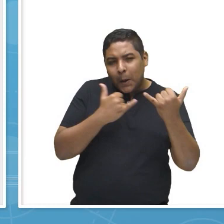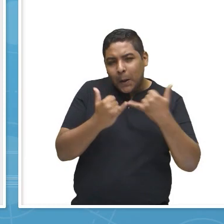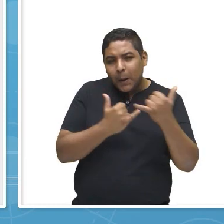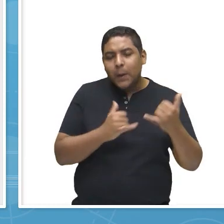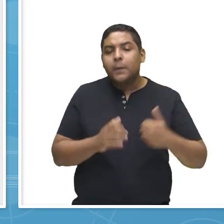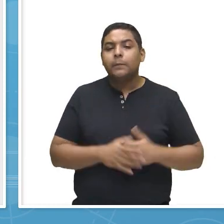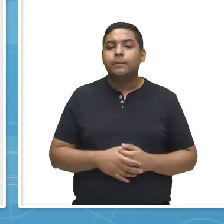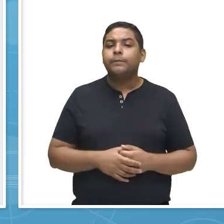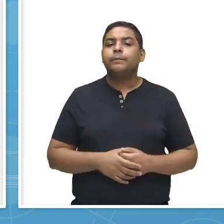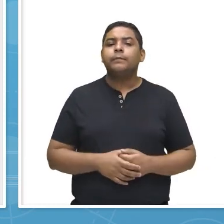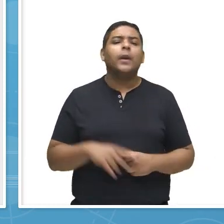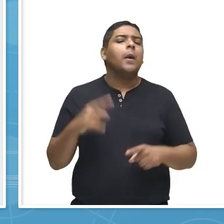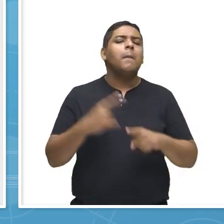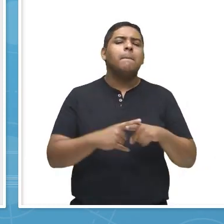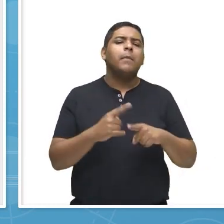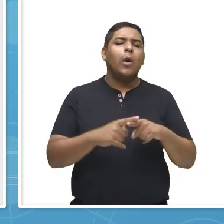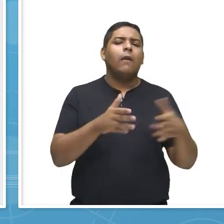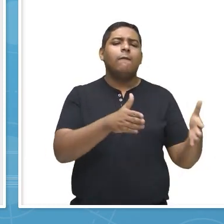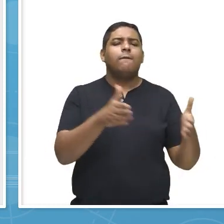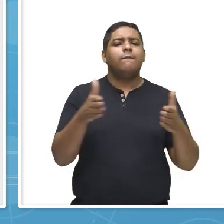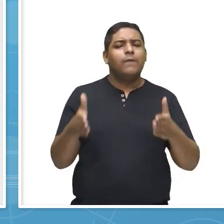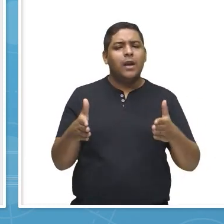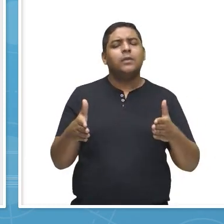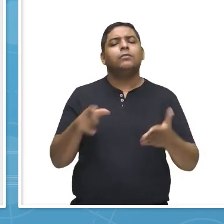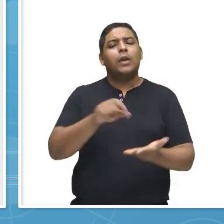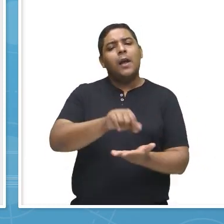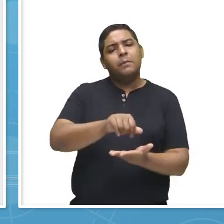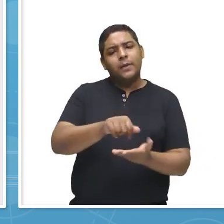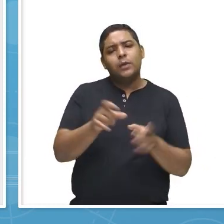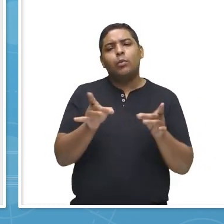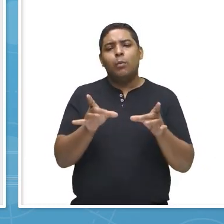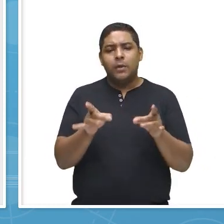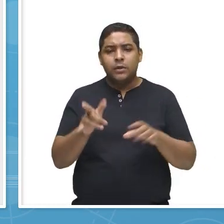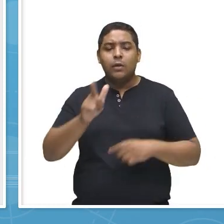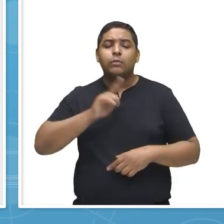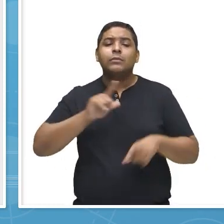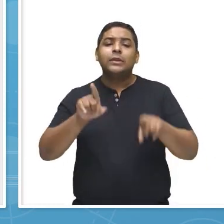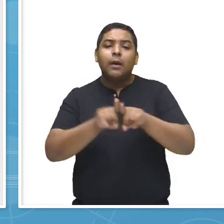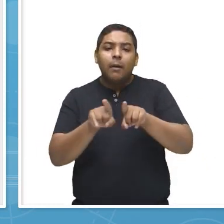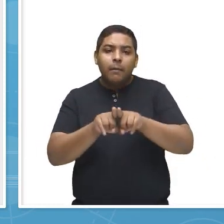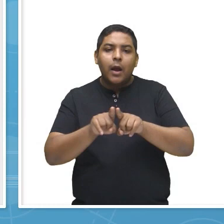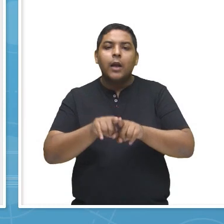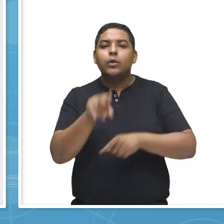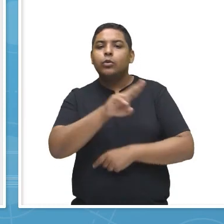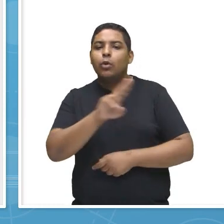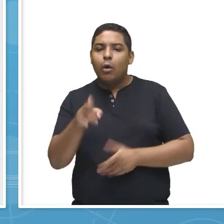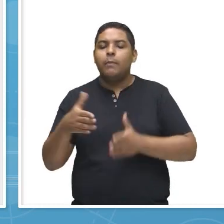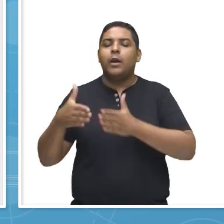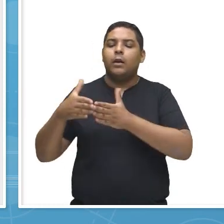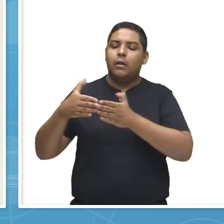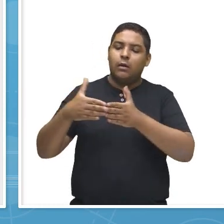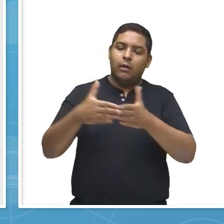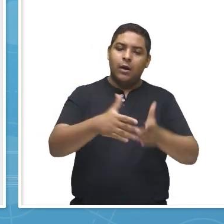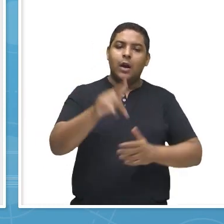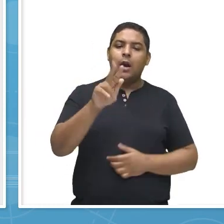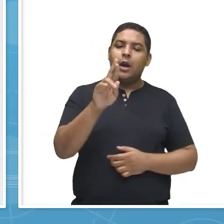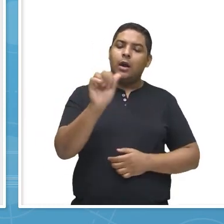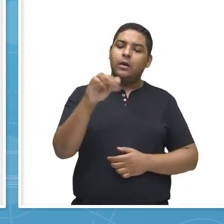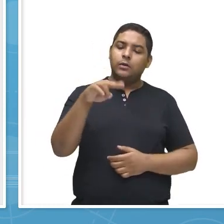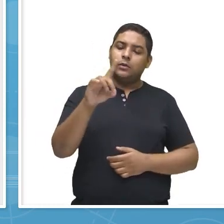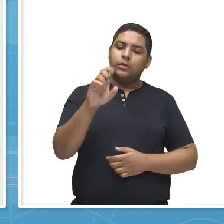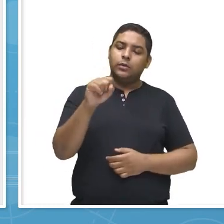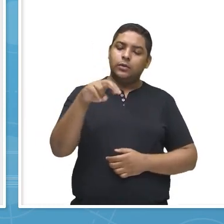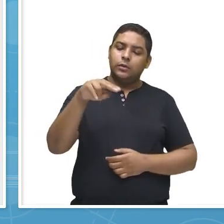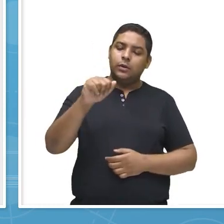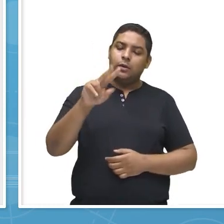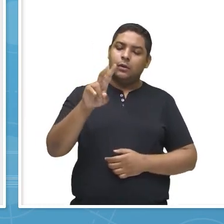segunda questão? Por que a fase do capitalismo comercial também ficou conhecida como as grandes navegações, né?